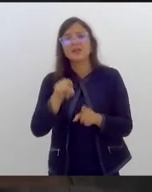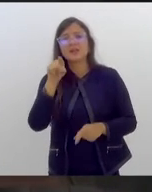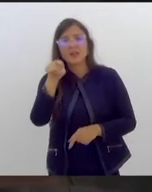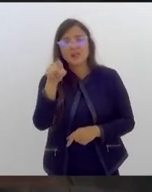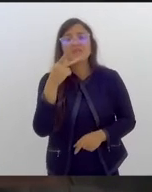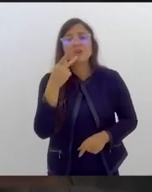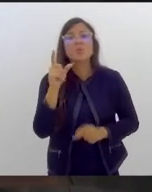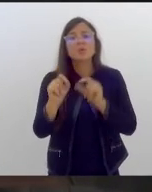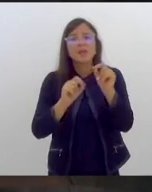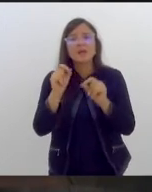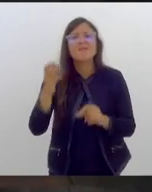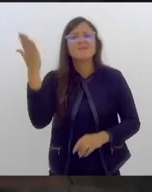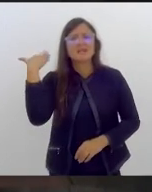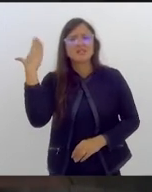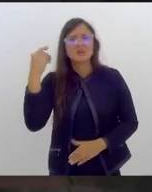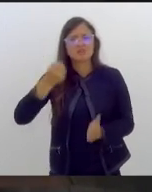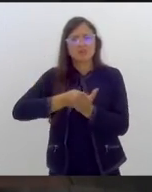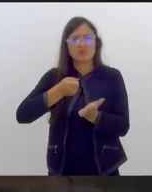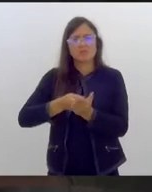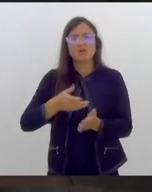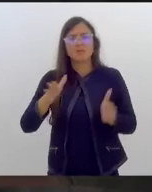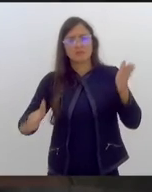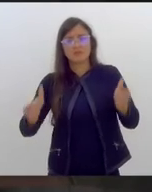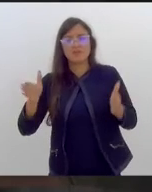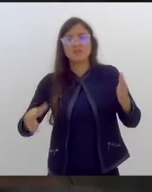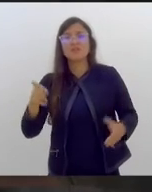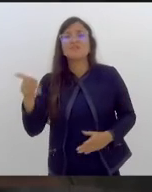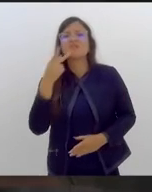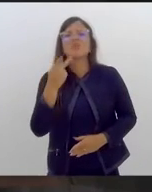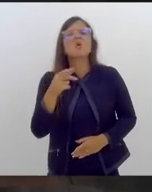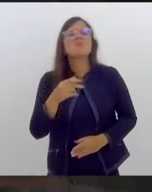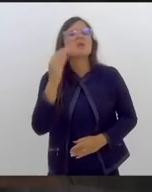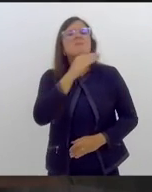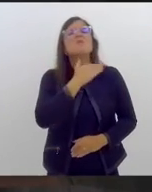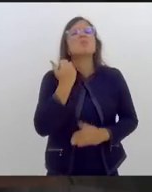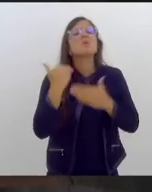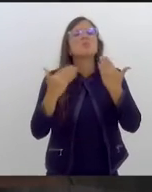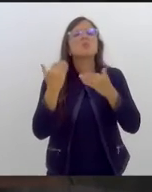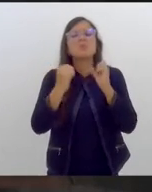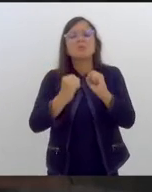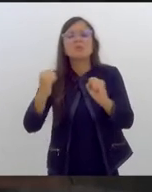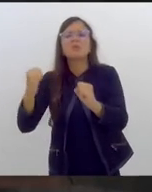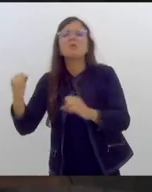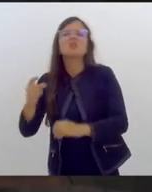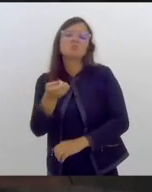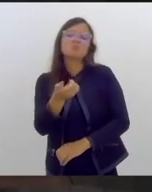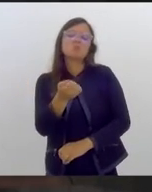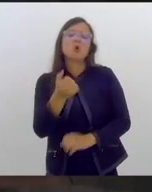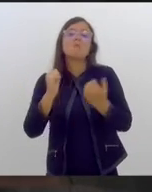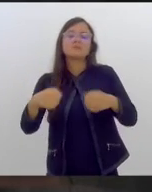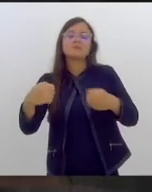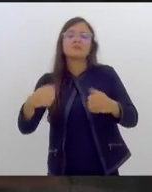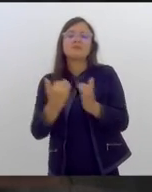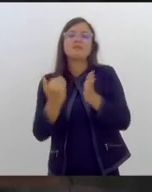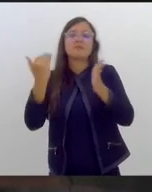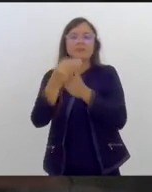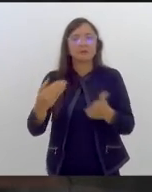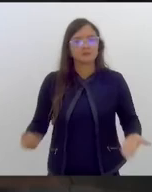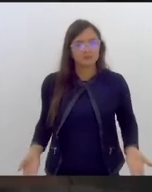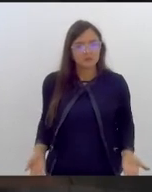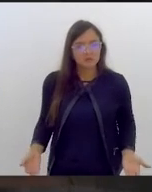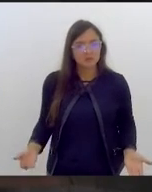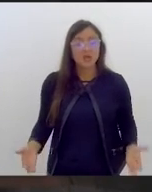teria que ter matado muito mais agora nesse fim de semana mais o episódio que retrata